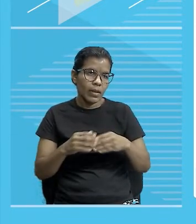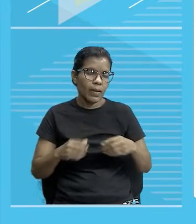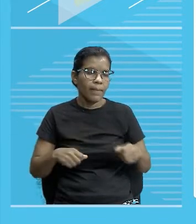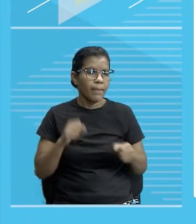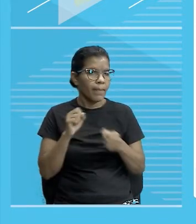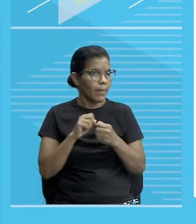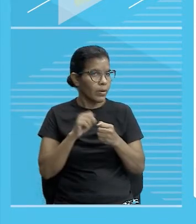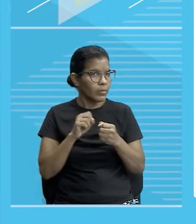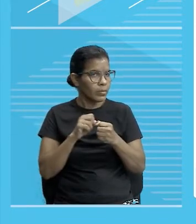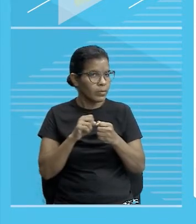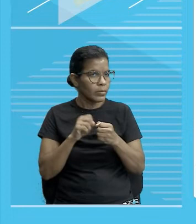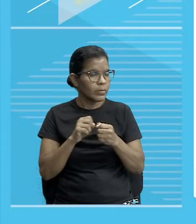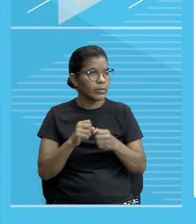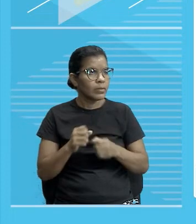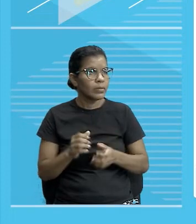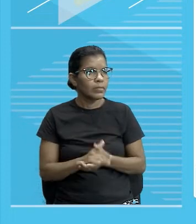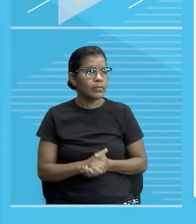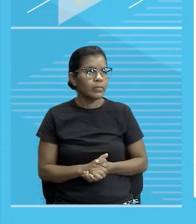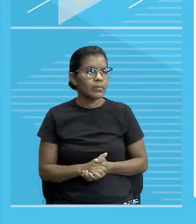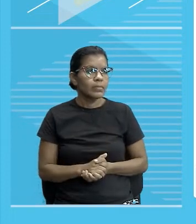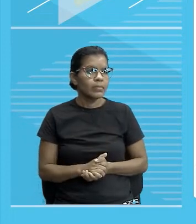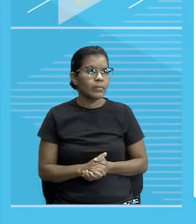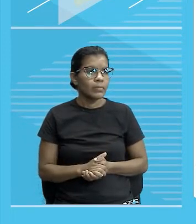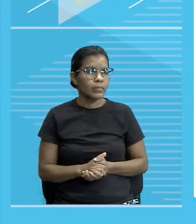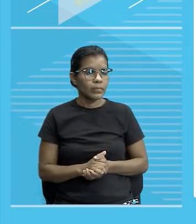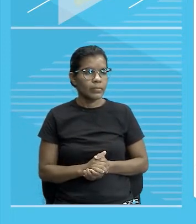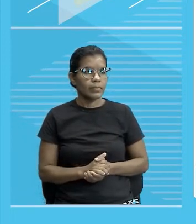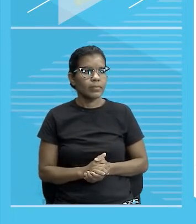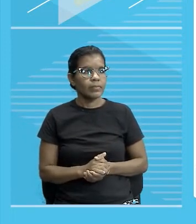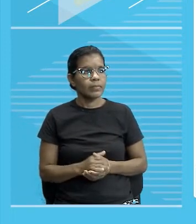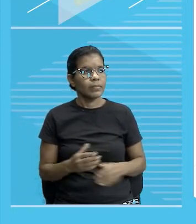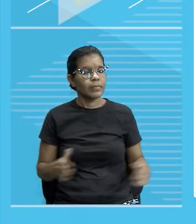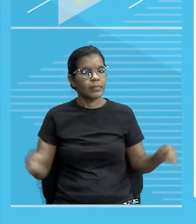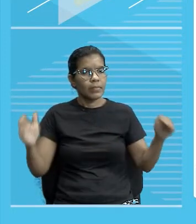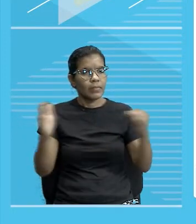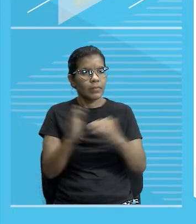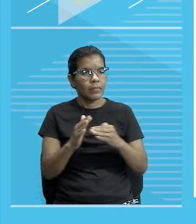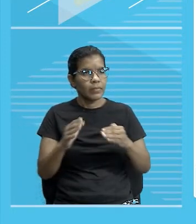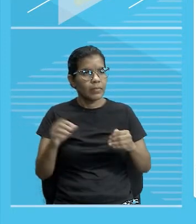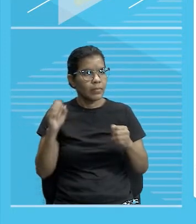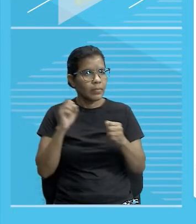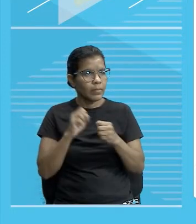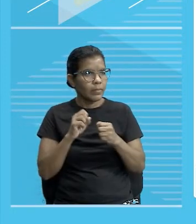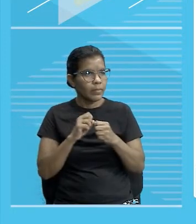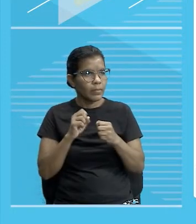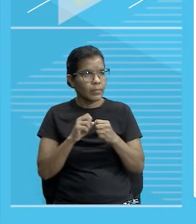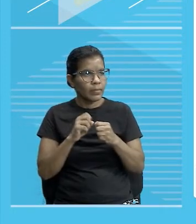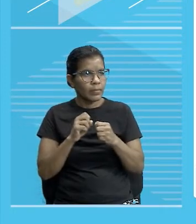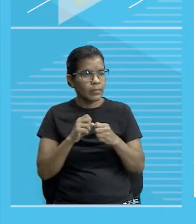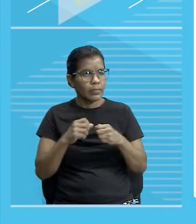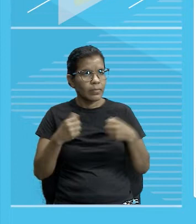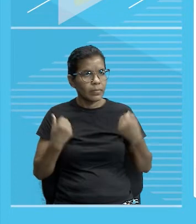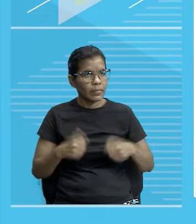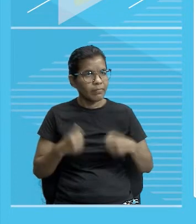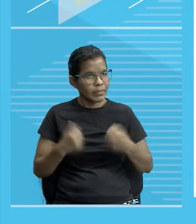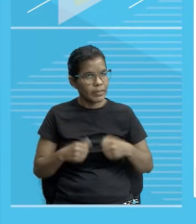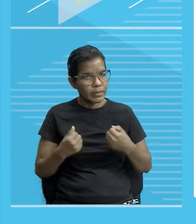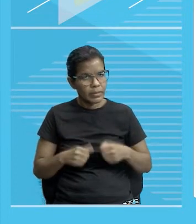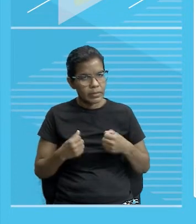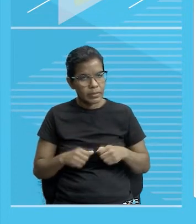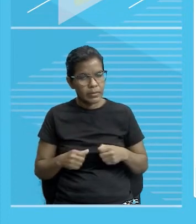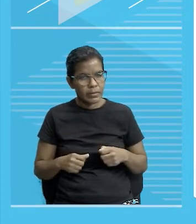e Cadência certo para alcançar a produtividade significa que eu tenho que trabalhar em maneira